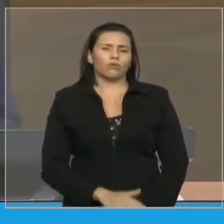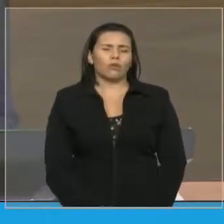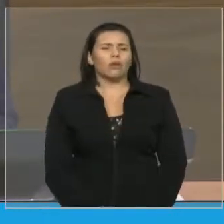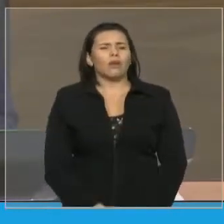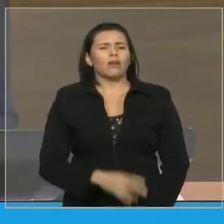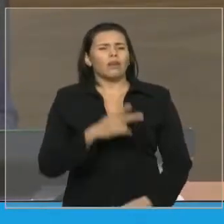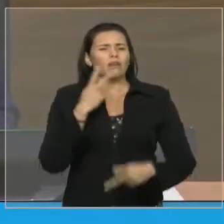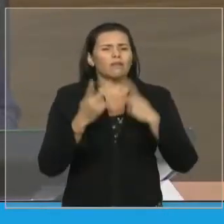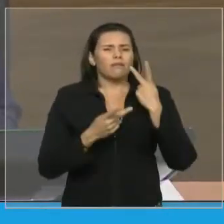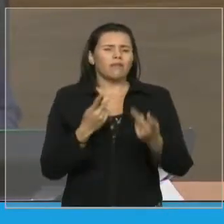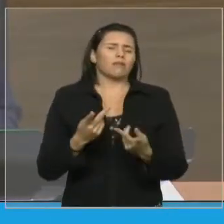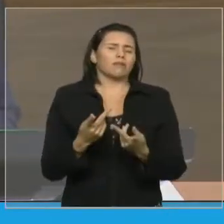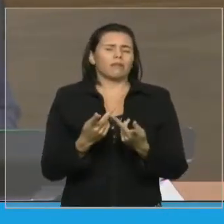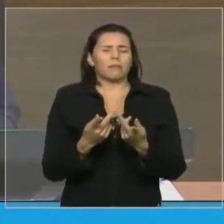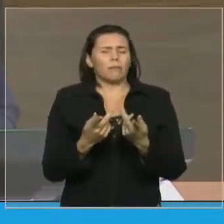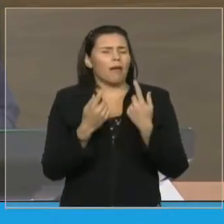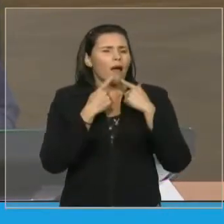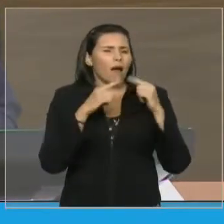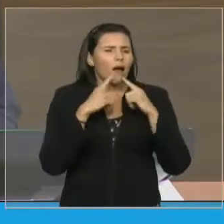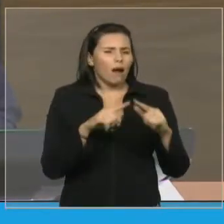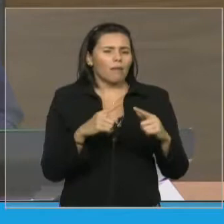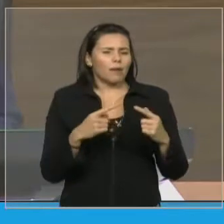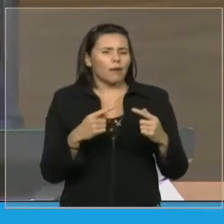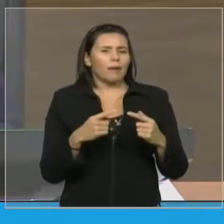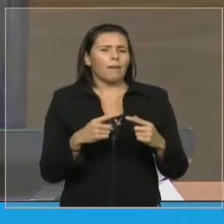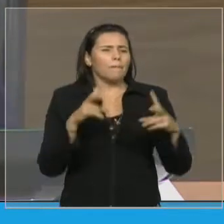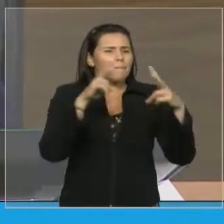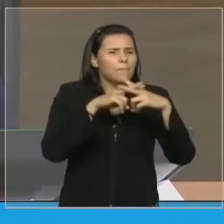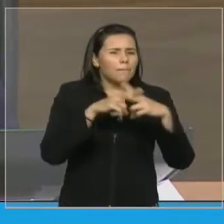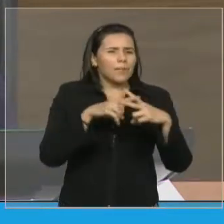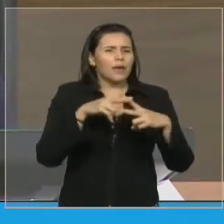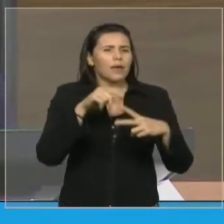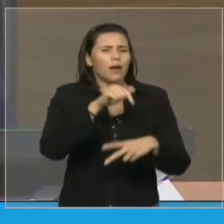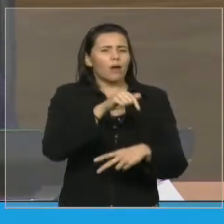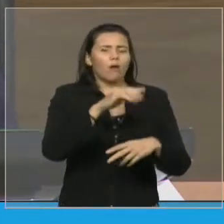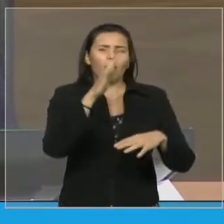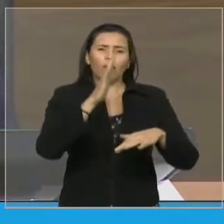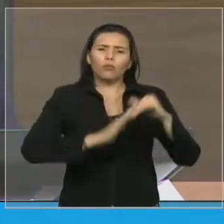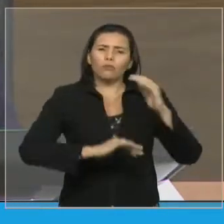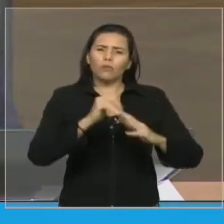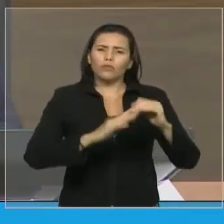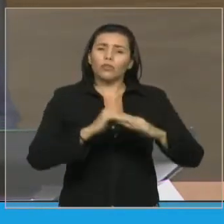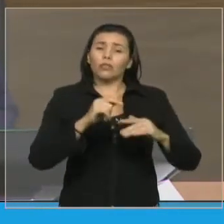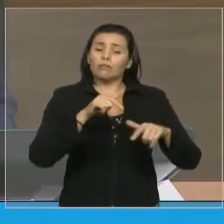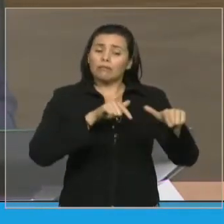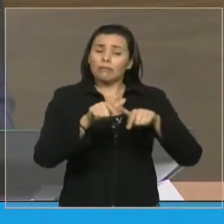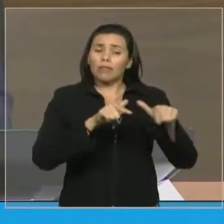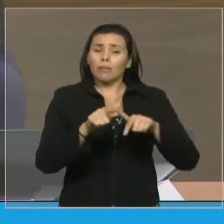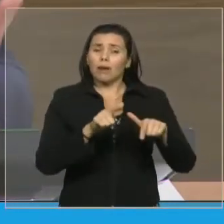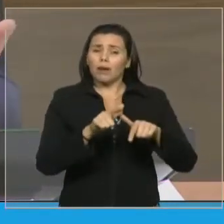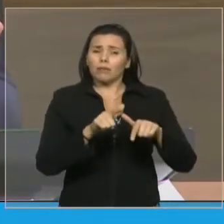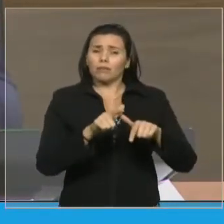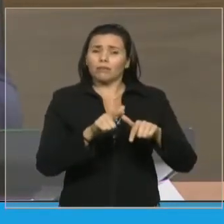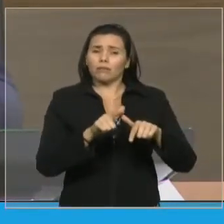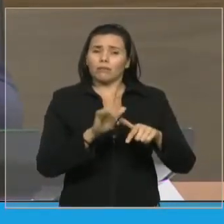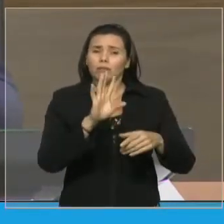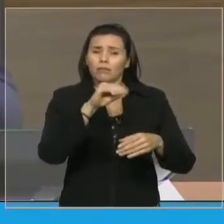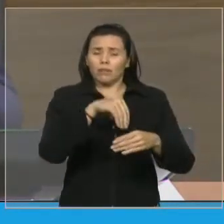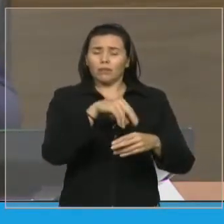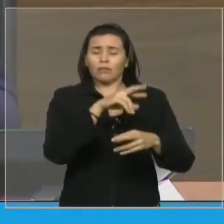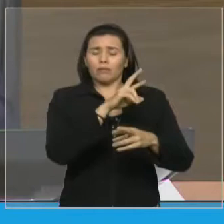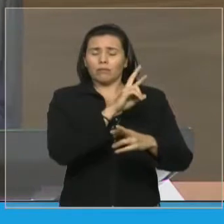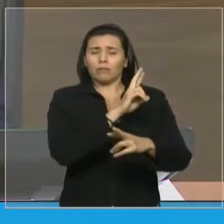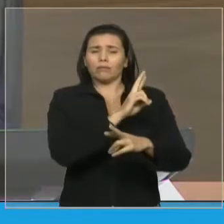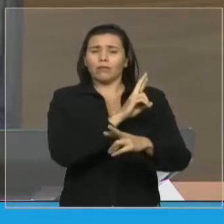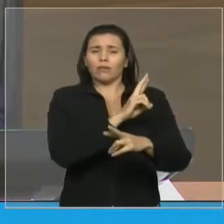precisa explicar que as receitas, seja estadual, federal ou municipal, elas não criam impostos.